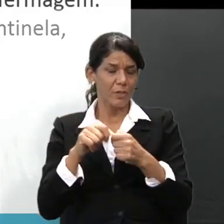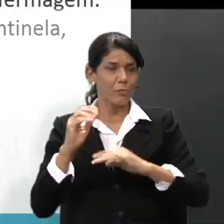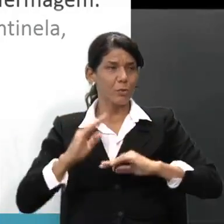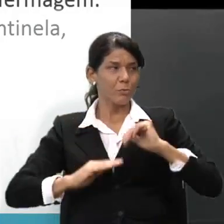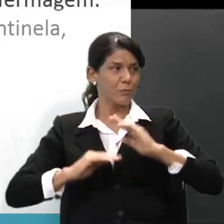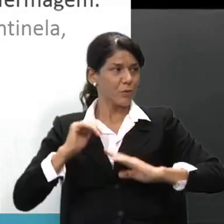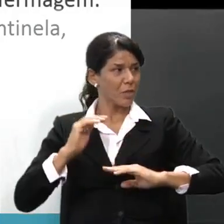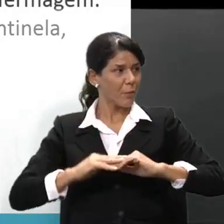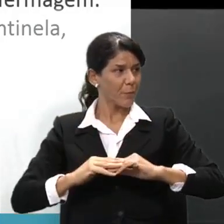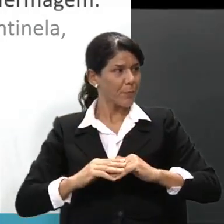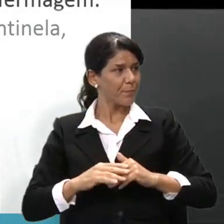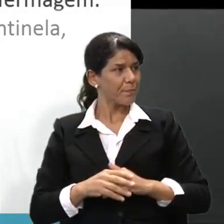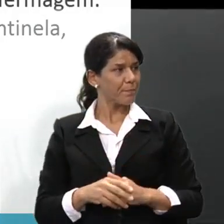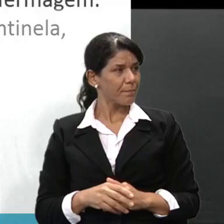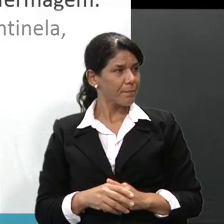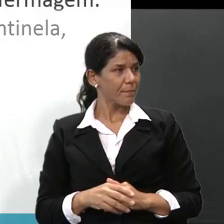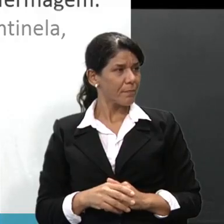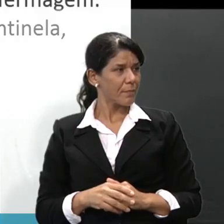profissional.